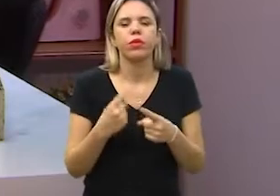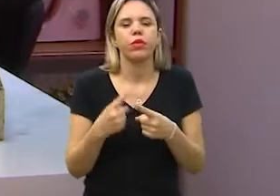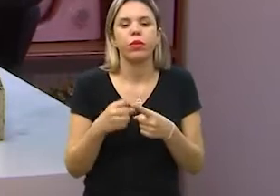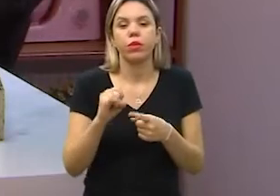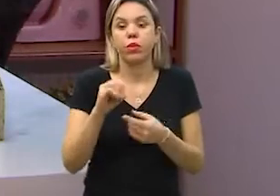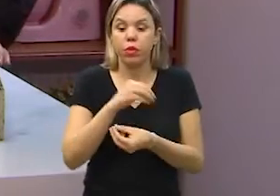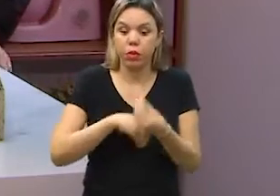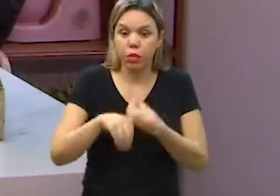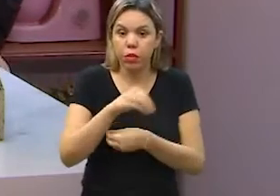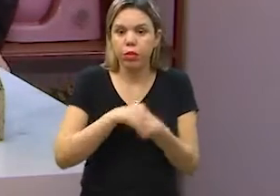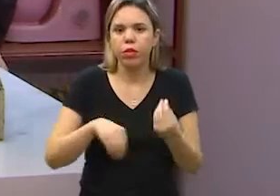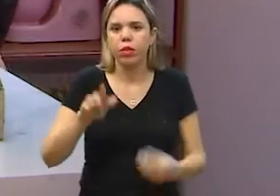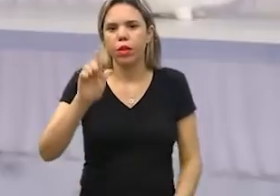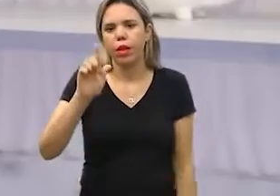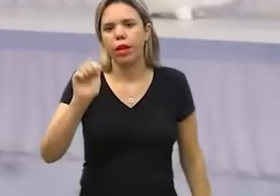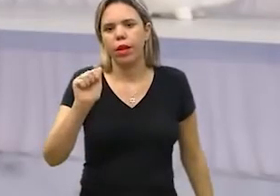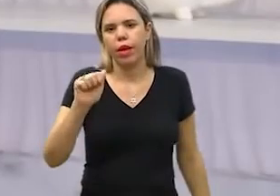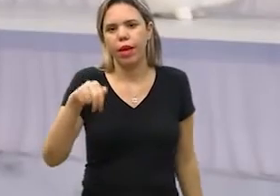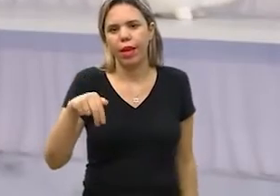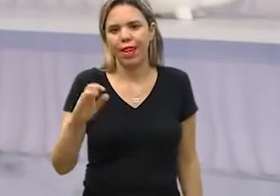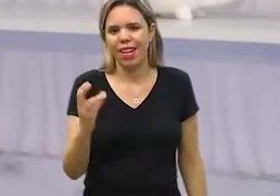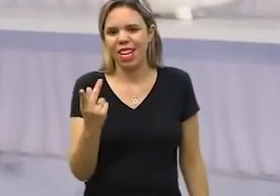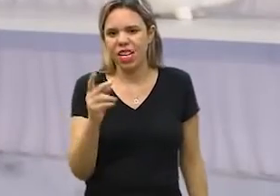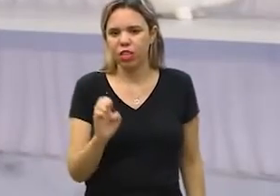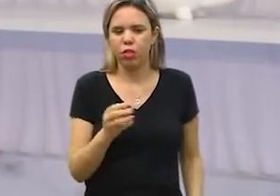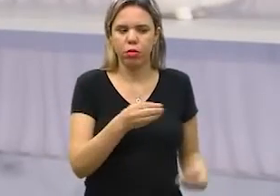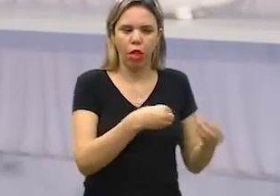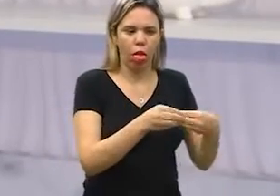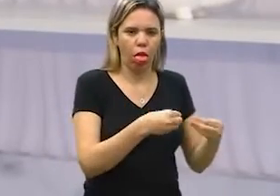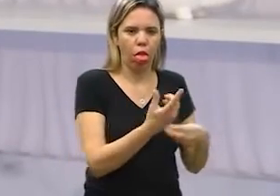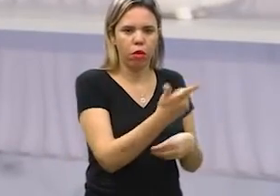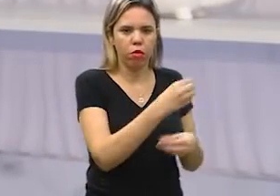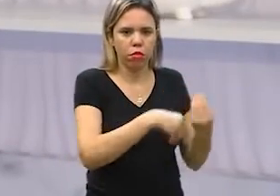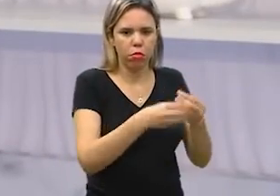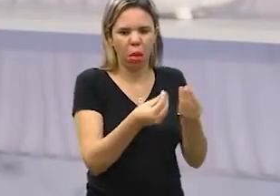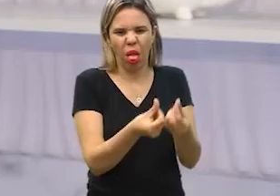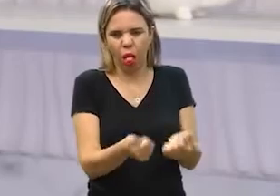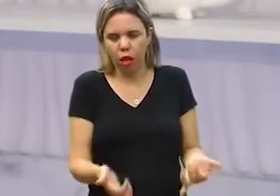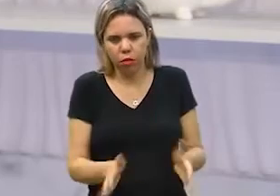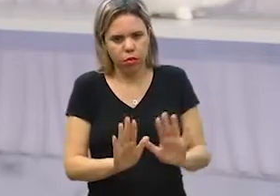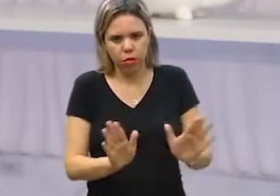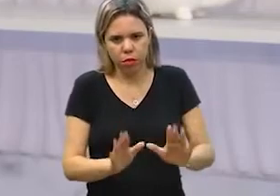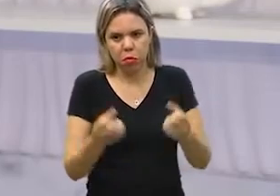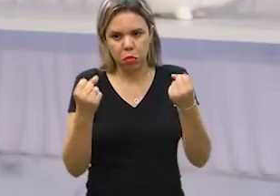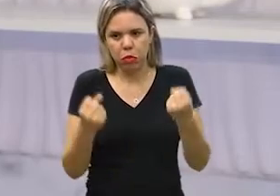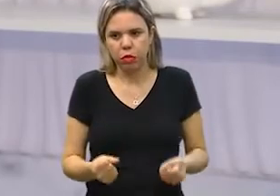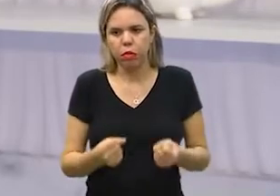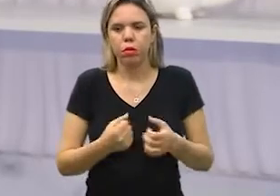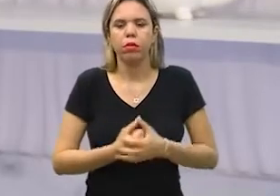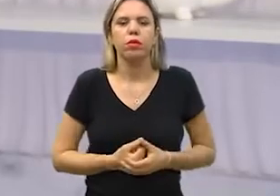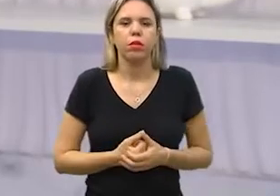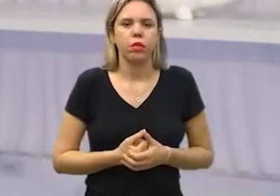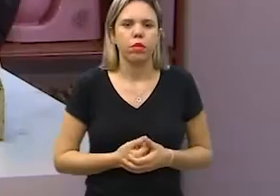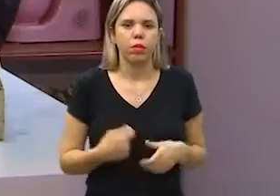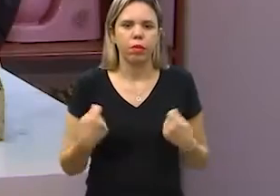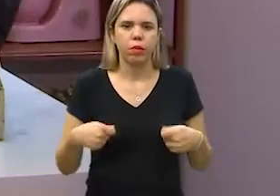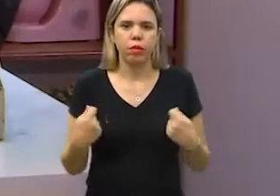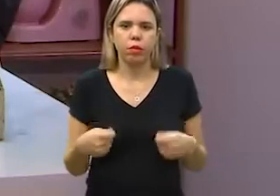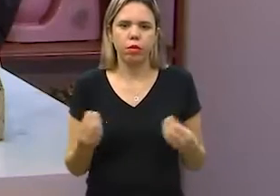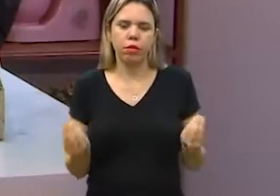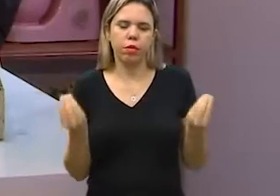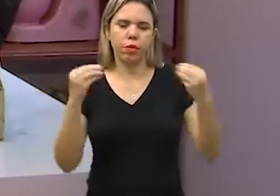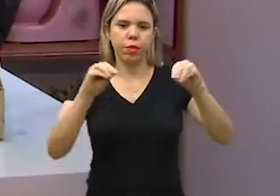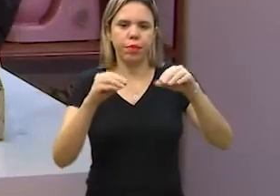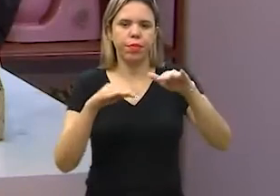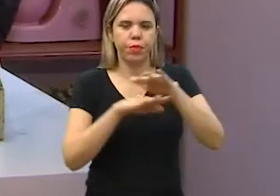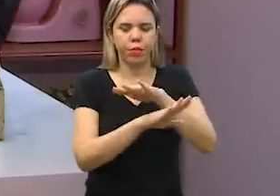gente misturar a ganache junto com aquele creme mole, o que acontece? A ganache desce, porque ela é pesada. Então, a gente precisa colocar